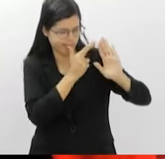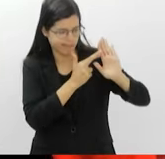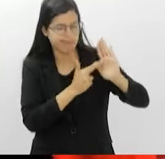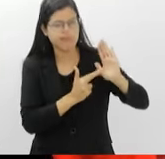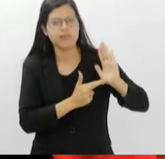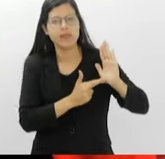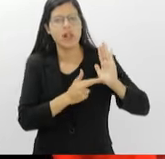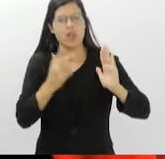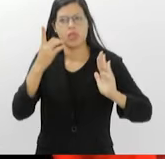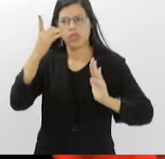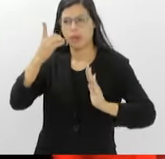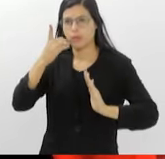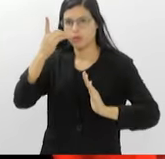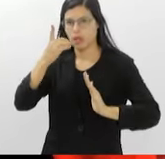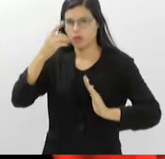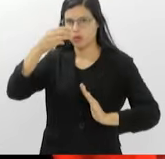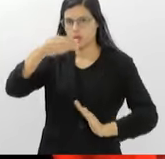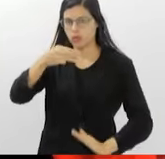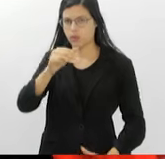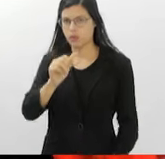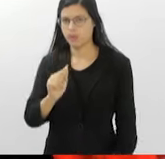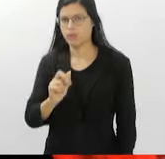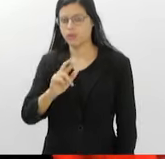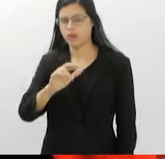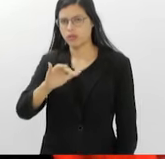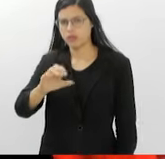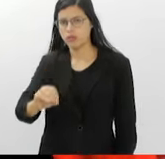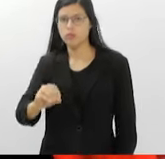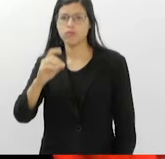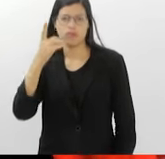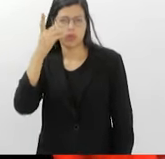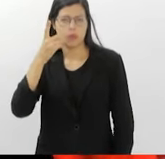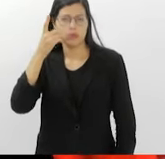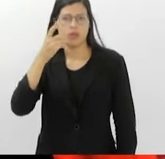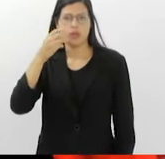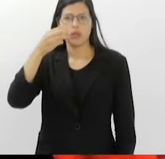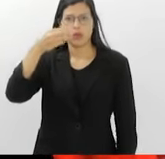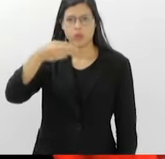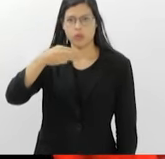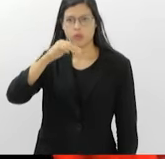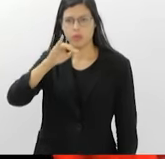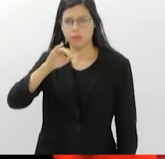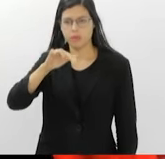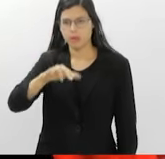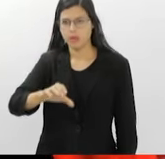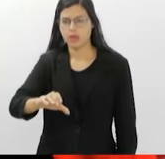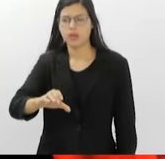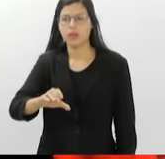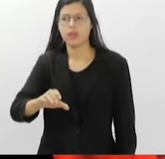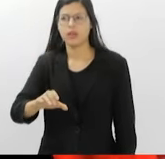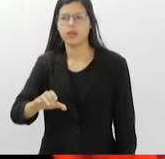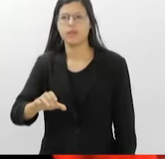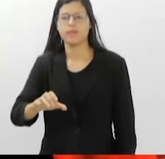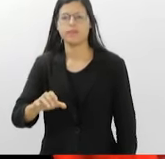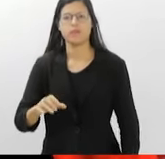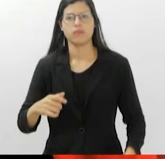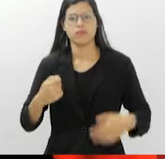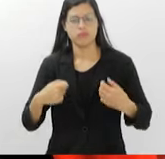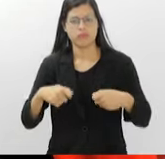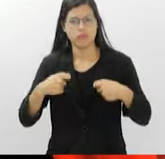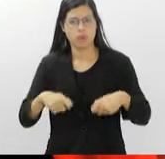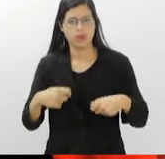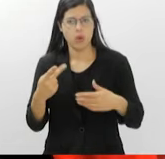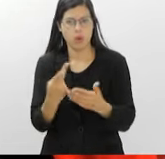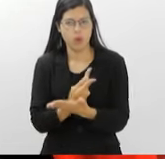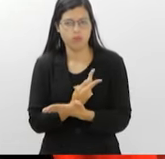deputados Márcio Gualberto e Carlos Mink, como deve ser aqui no parlamento, porque